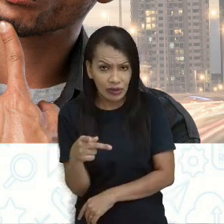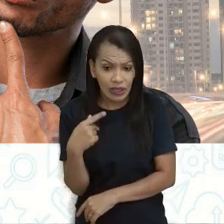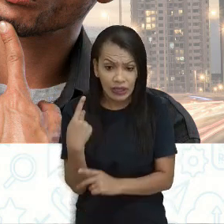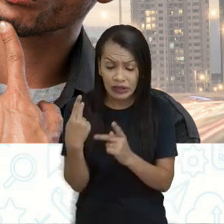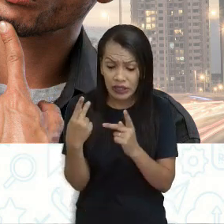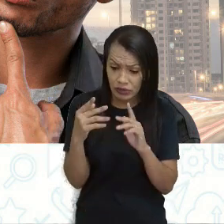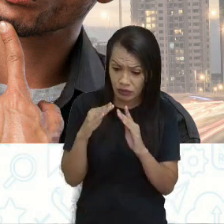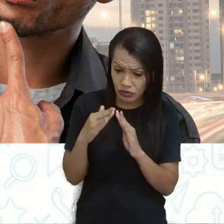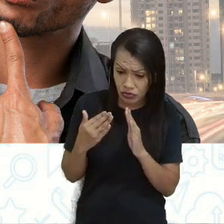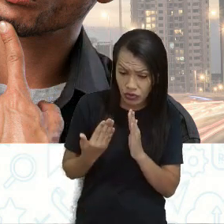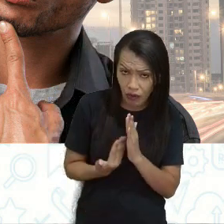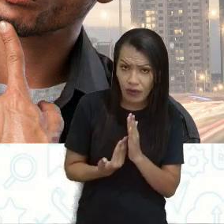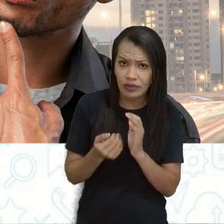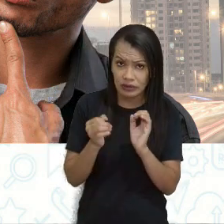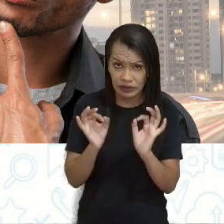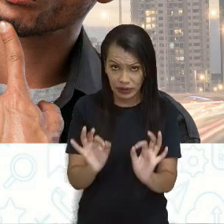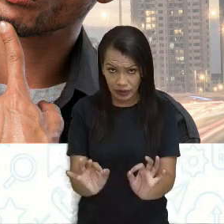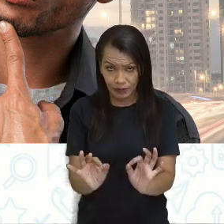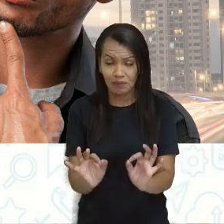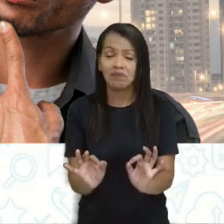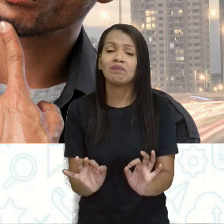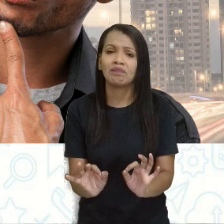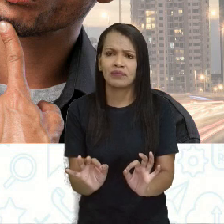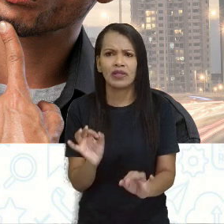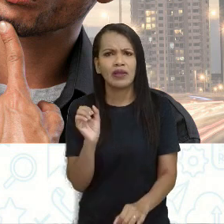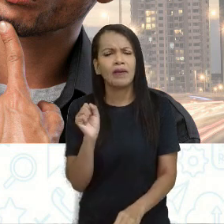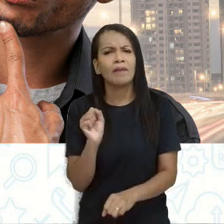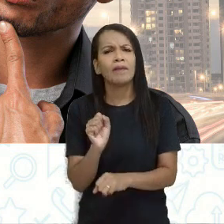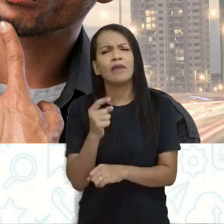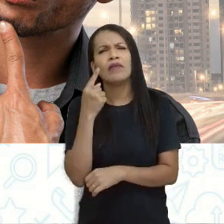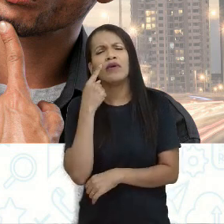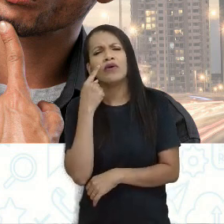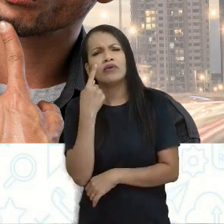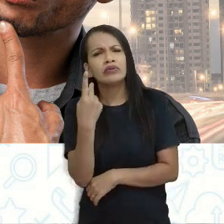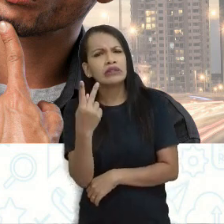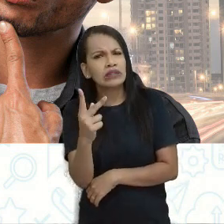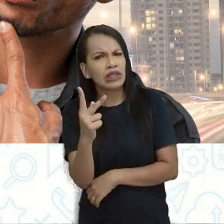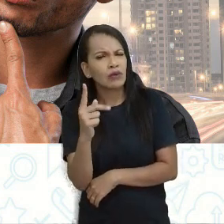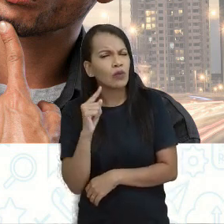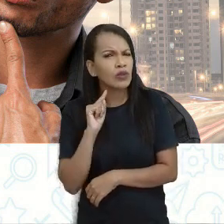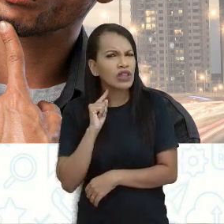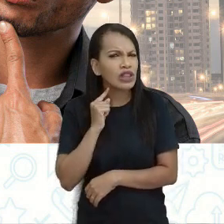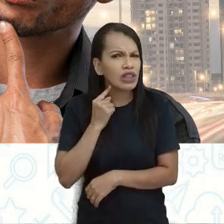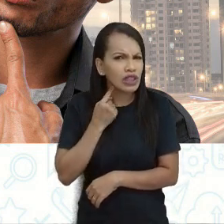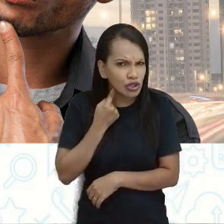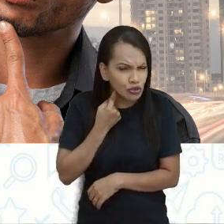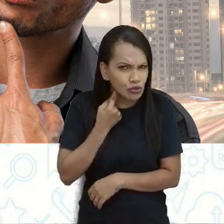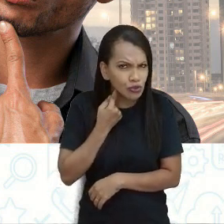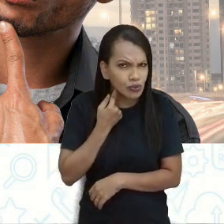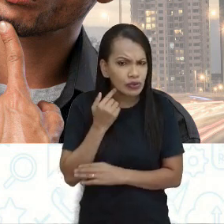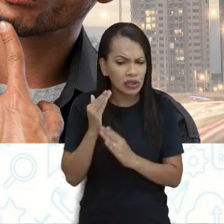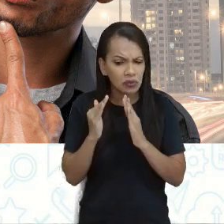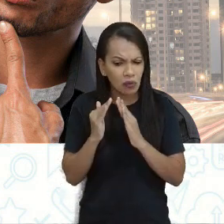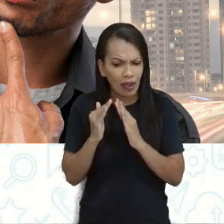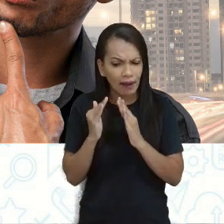sua escola, certo? Para onde vai o seu lixo? Você já pensou